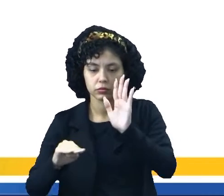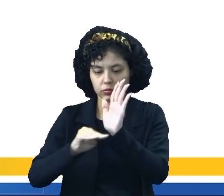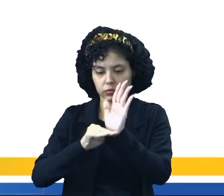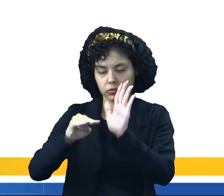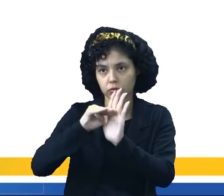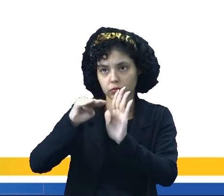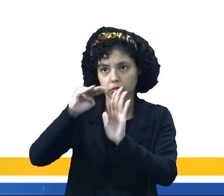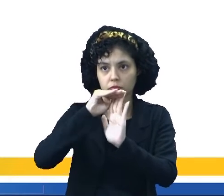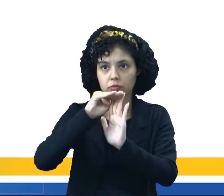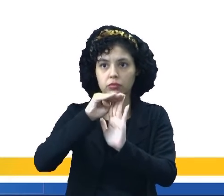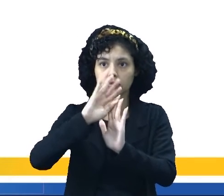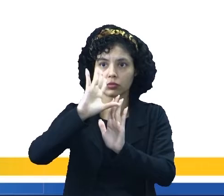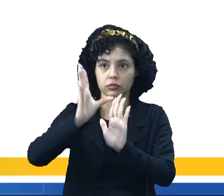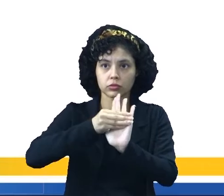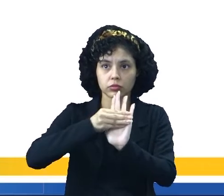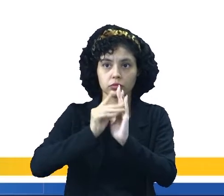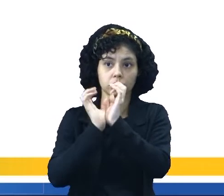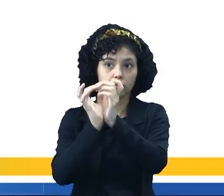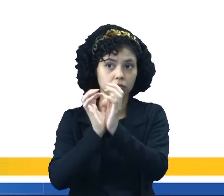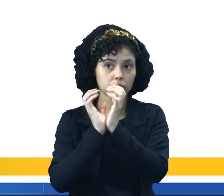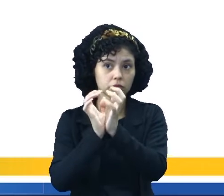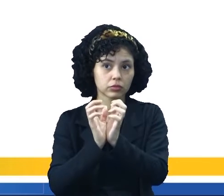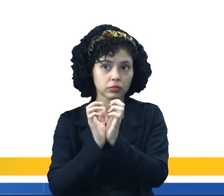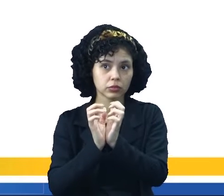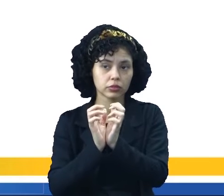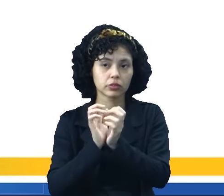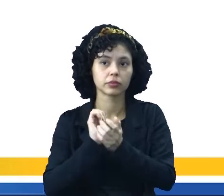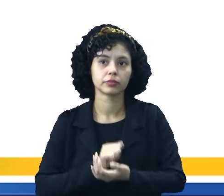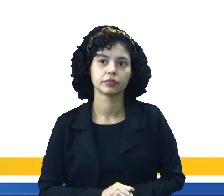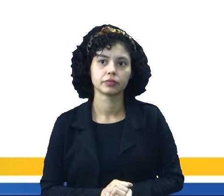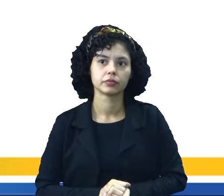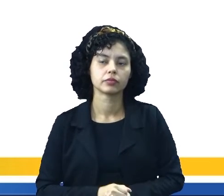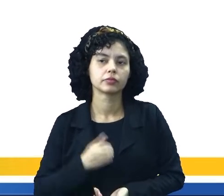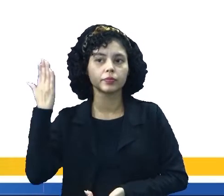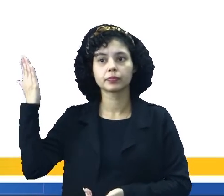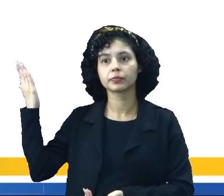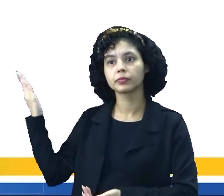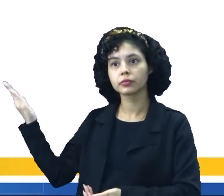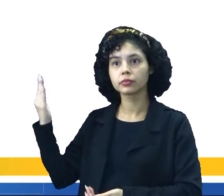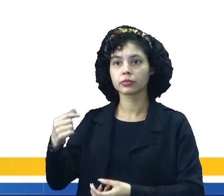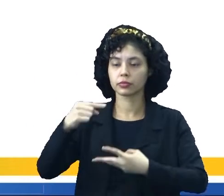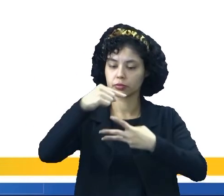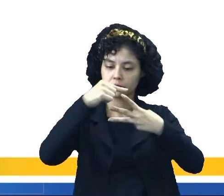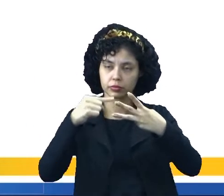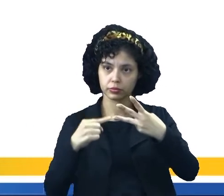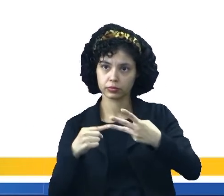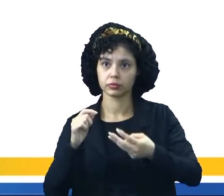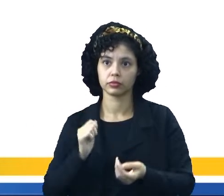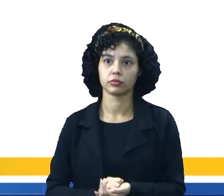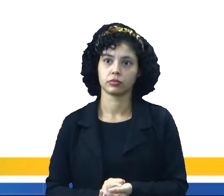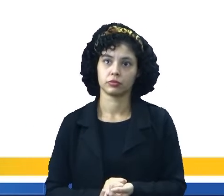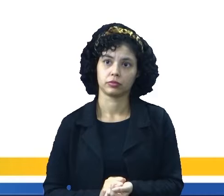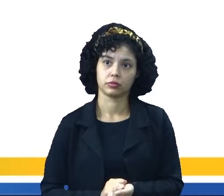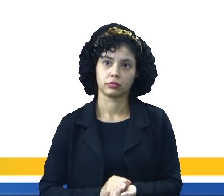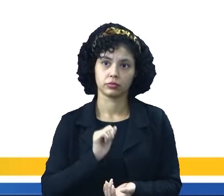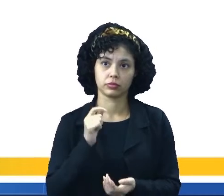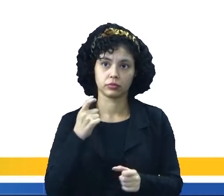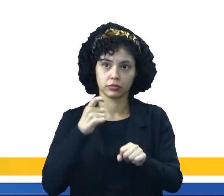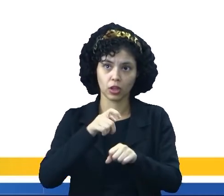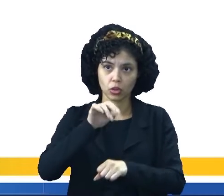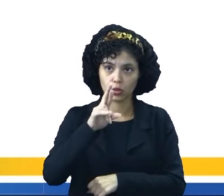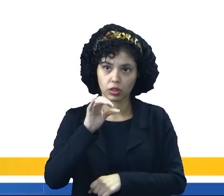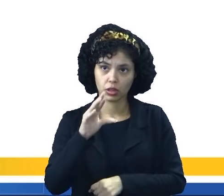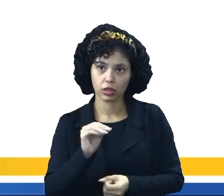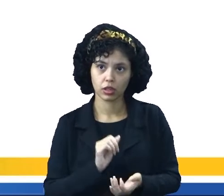de membranas que revestem e protegem o sistema nervoso central. Então nós temos aí 3 membranas. Nós temos a dura mater,